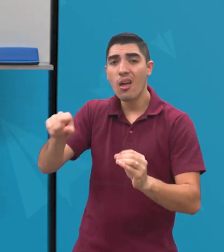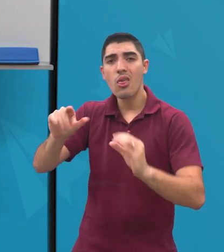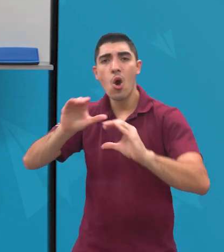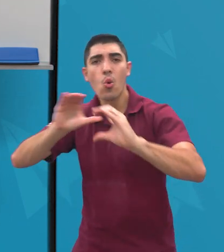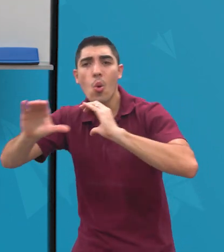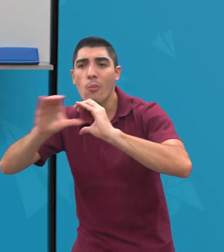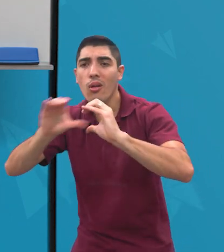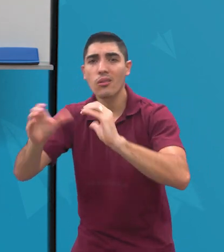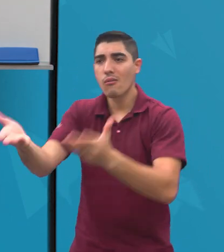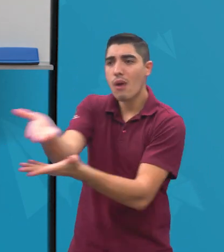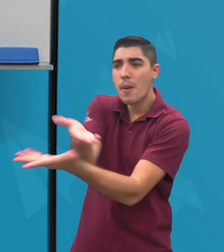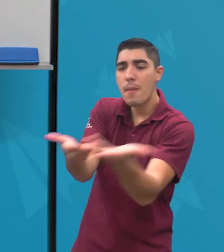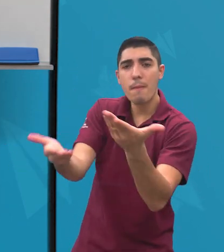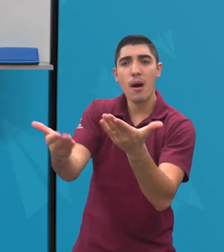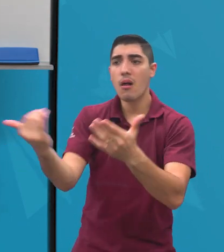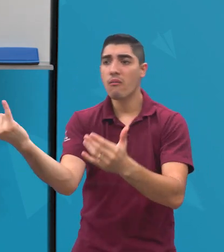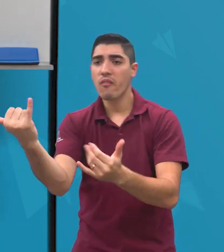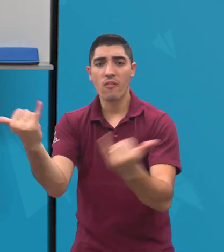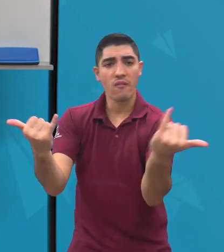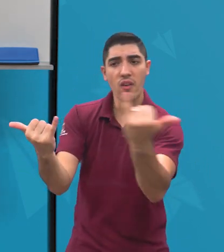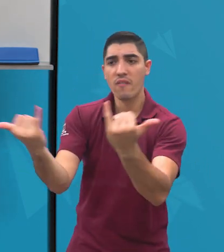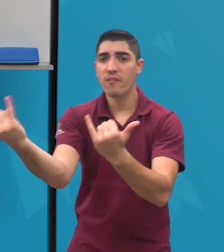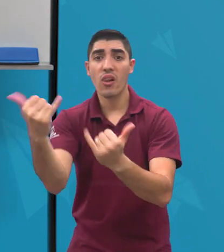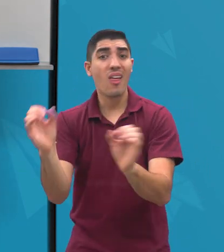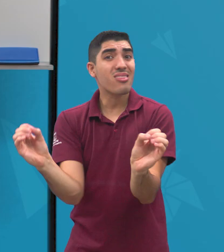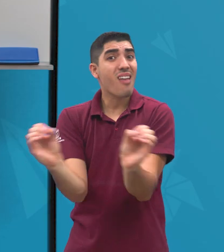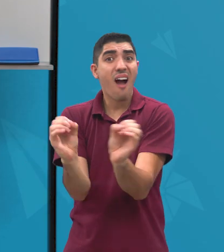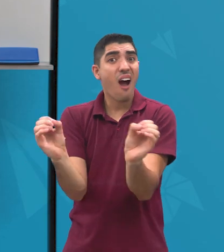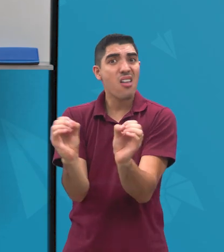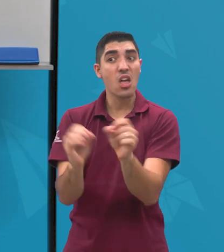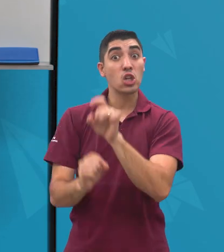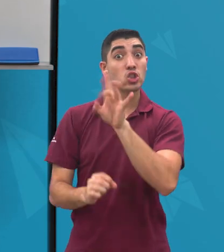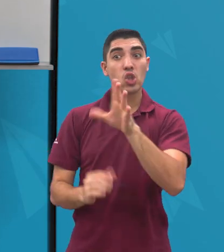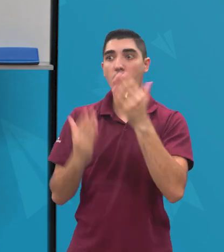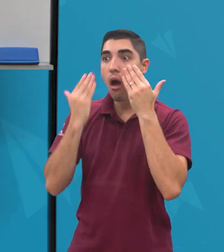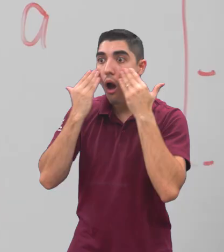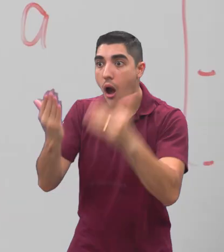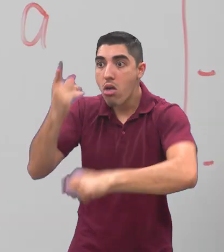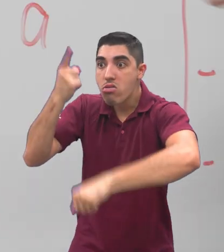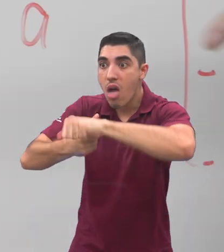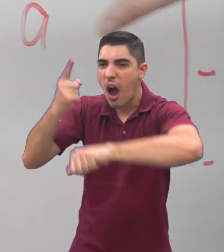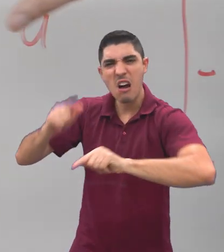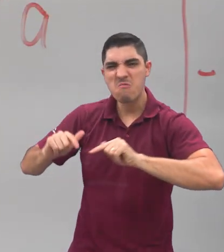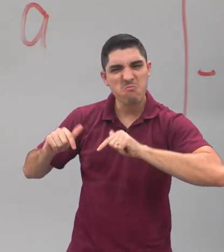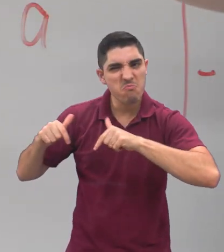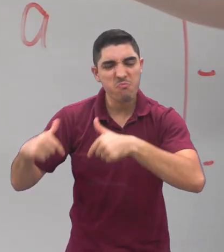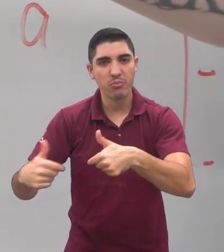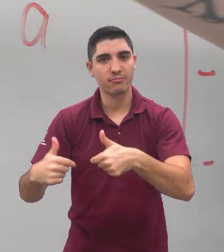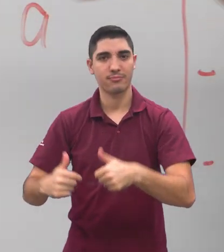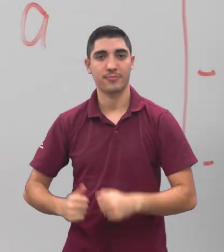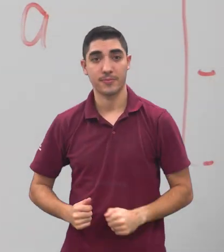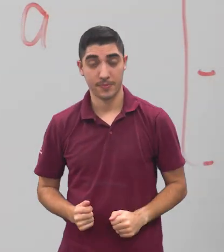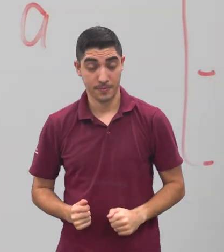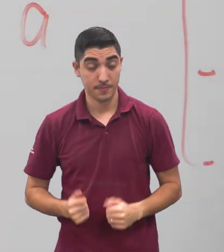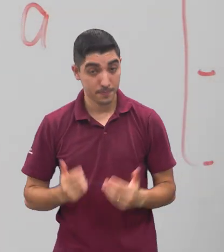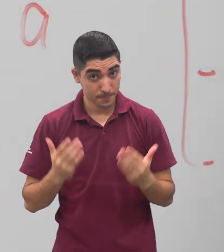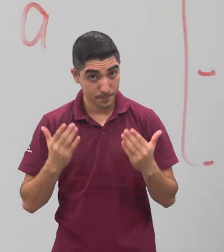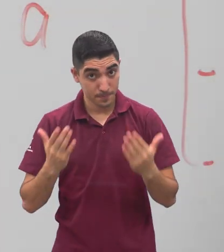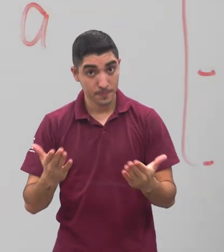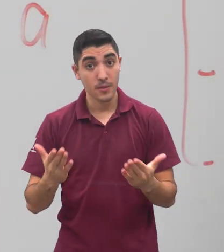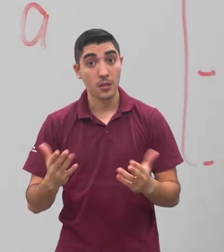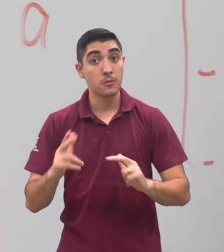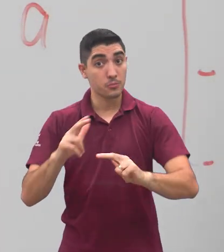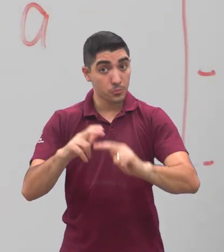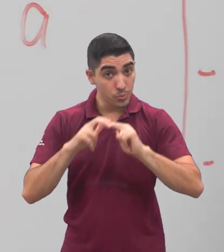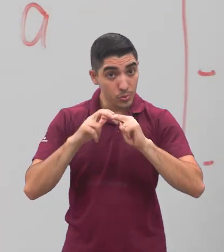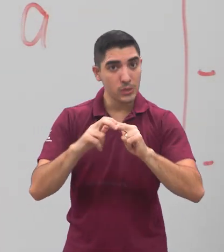conseguem conversar em relação a um determinado tipo de problema. Quando eu falo para vocês a